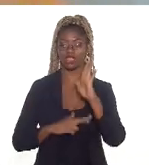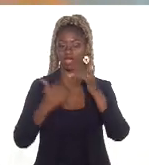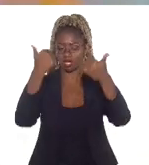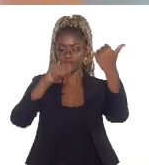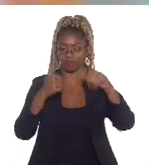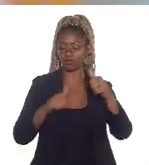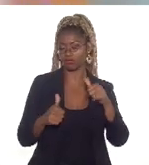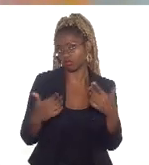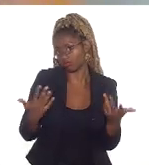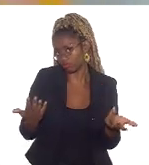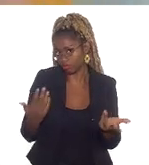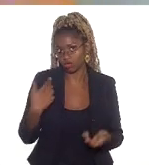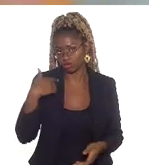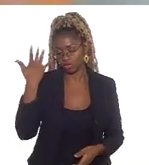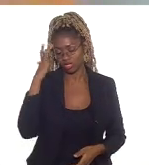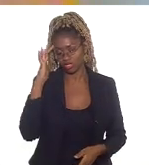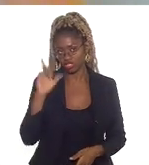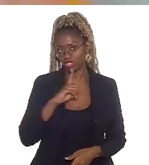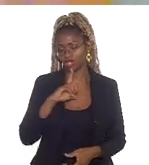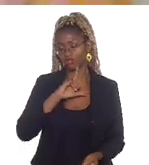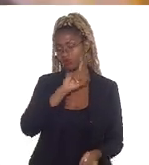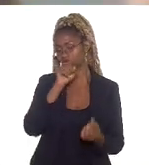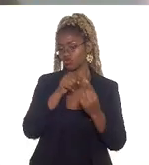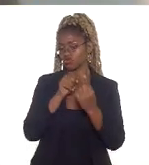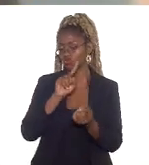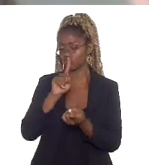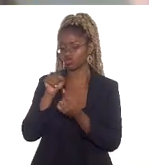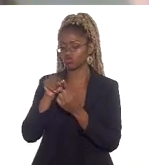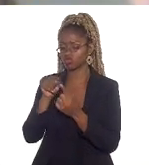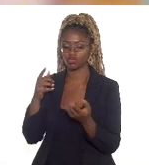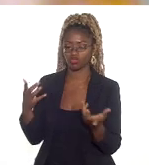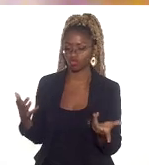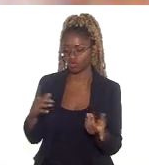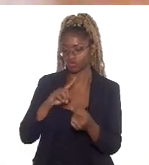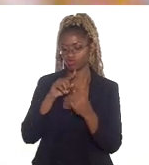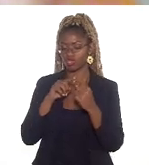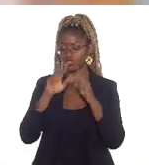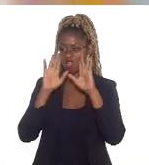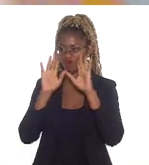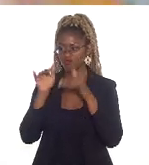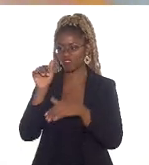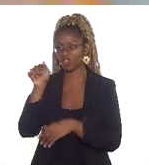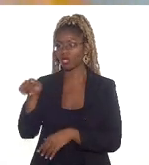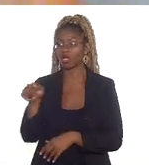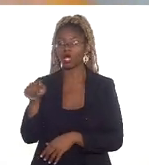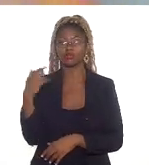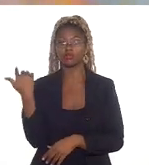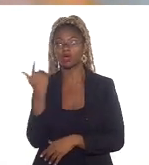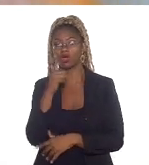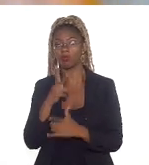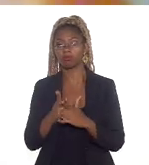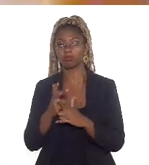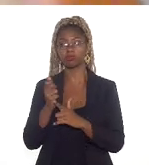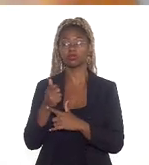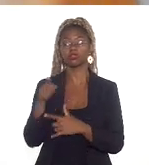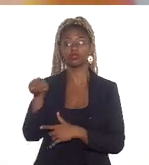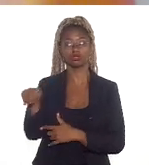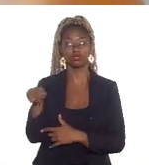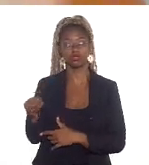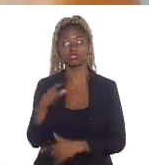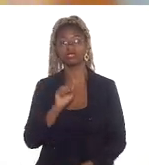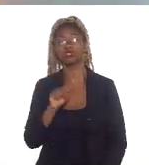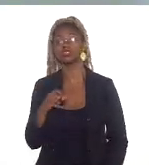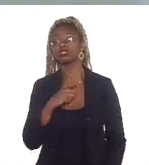esses projetos eles devem ter metas, né, devem ter algum objetivo central a ser atingido, e se existe